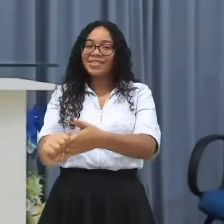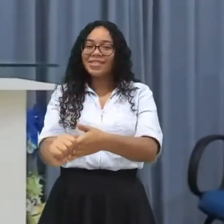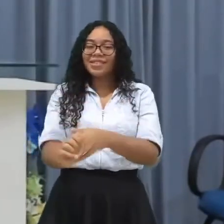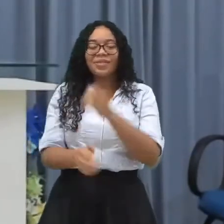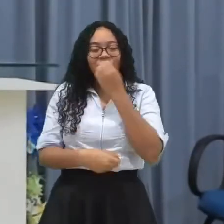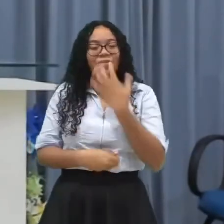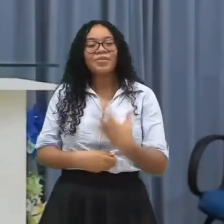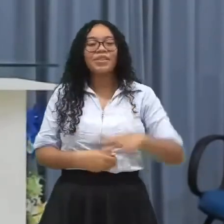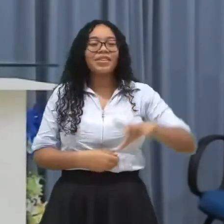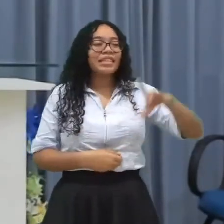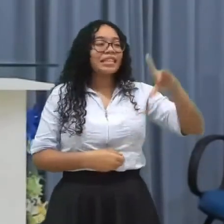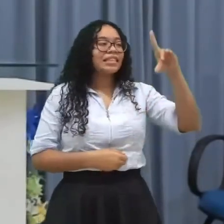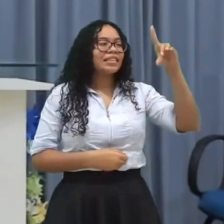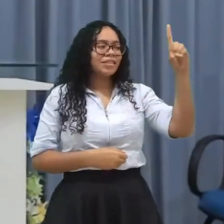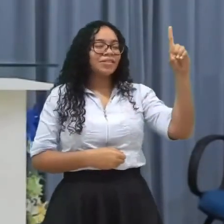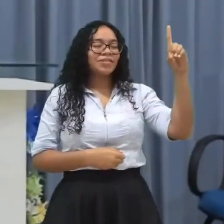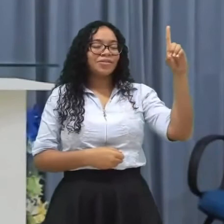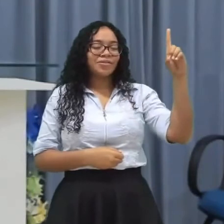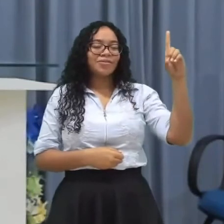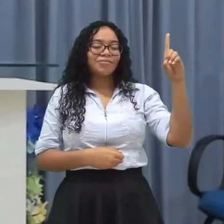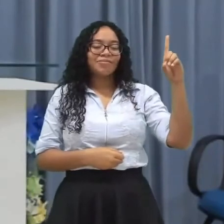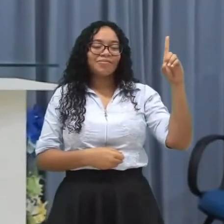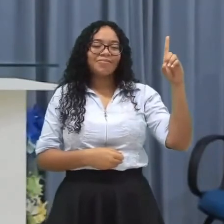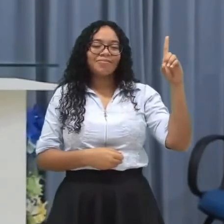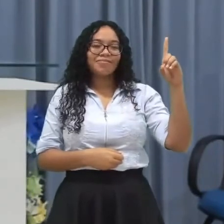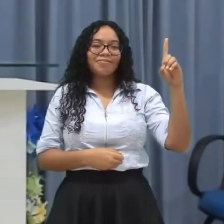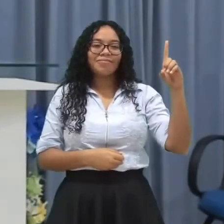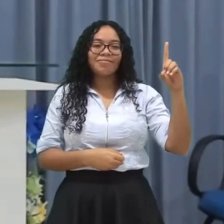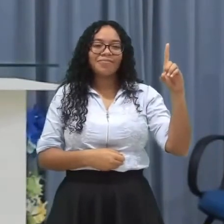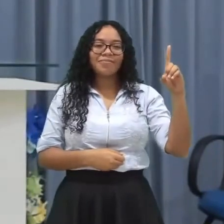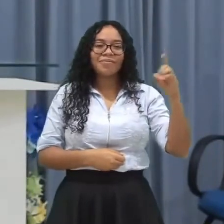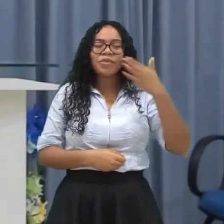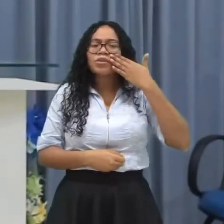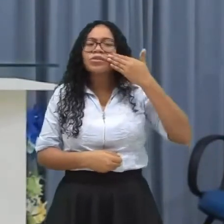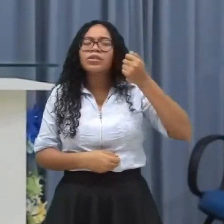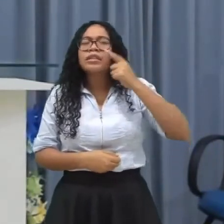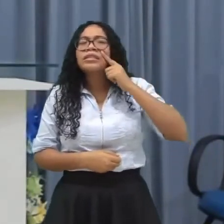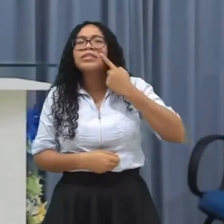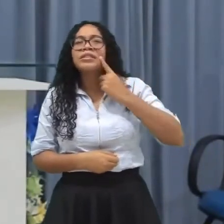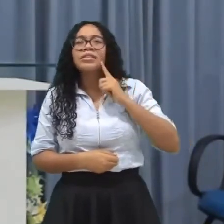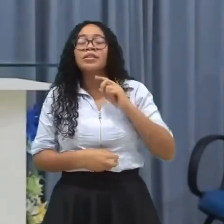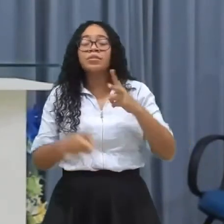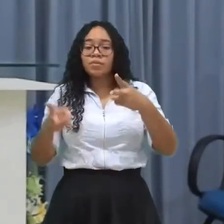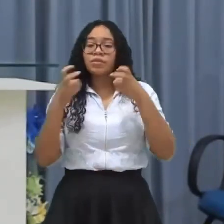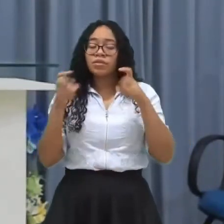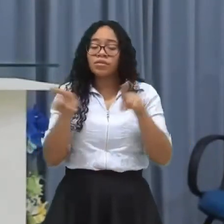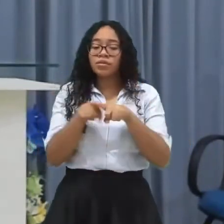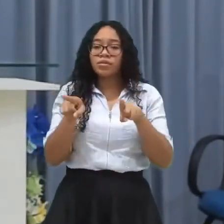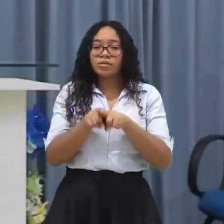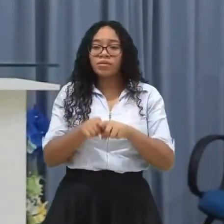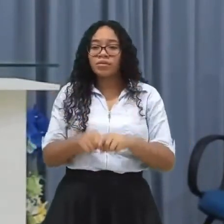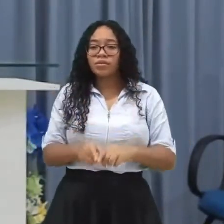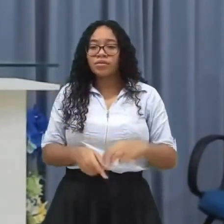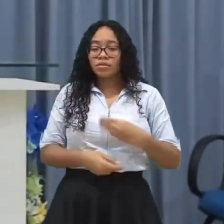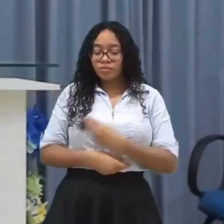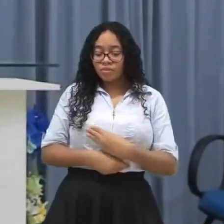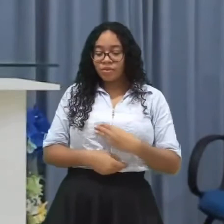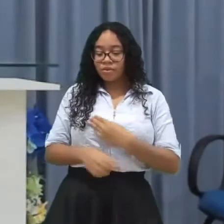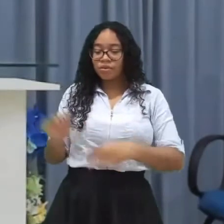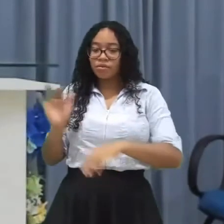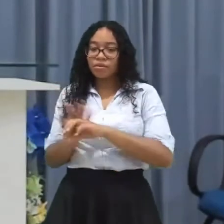e Deus limpará de seus olhos toda lágrima. Veja ainda Mateus